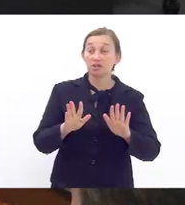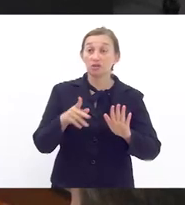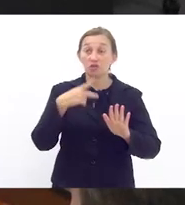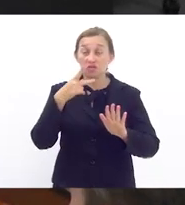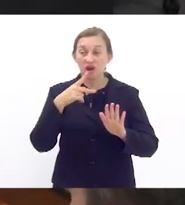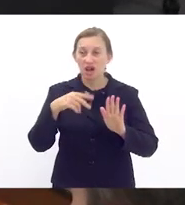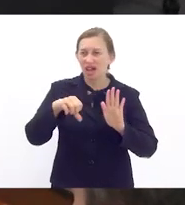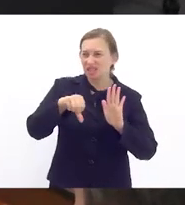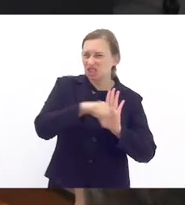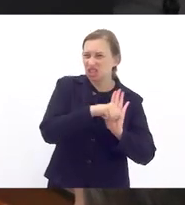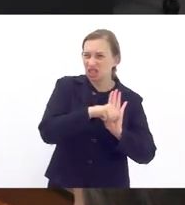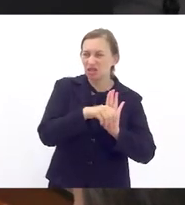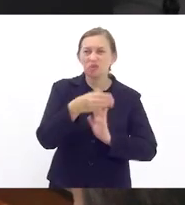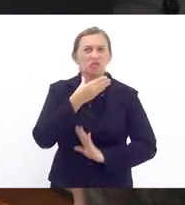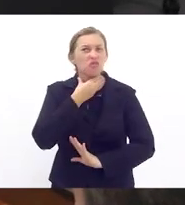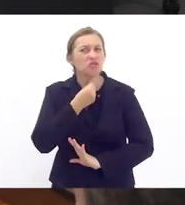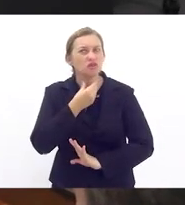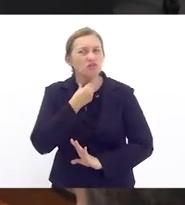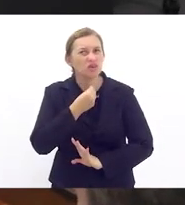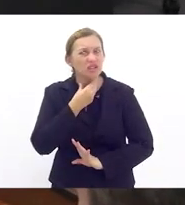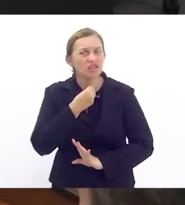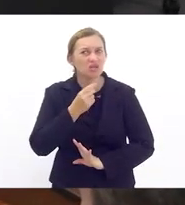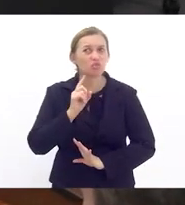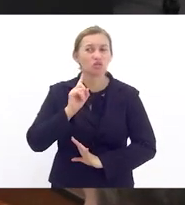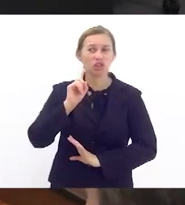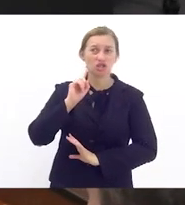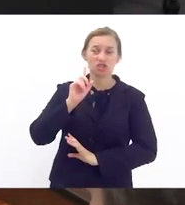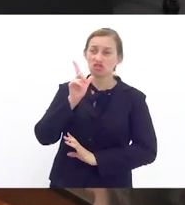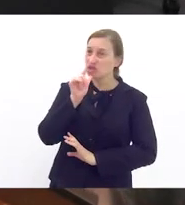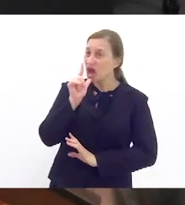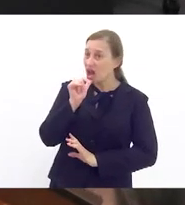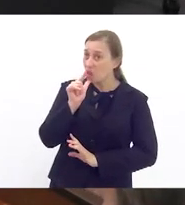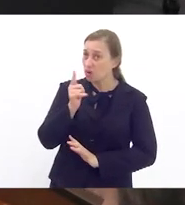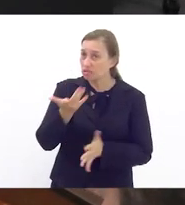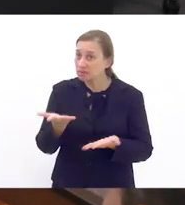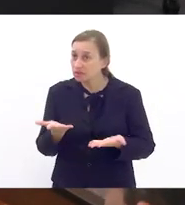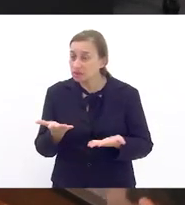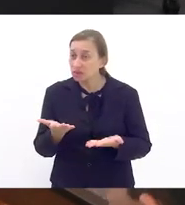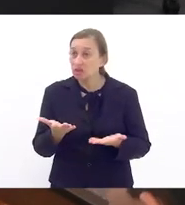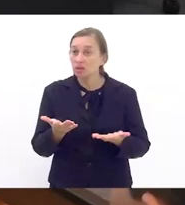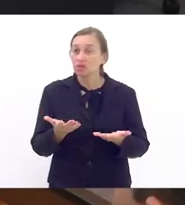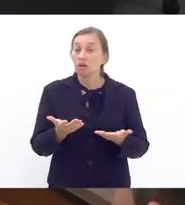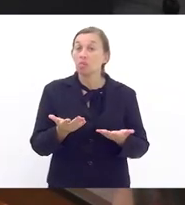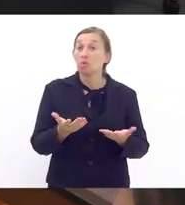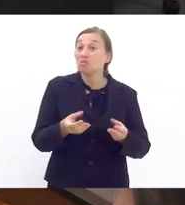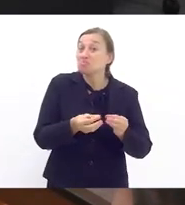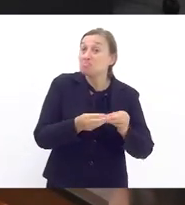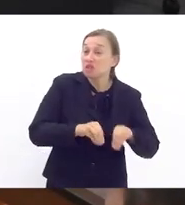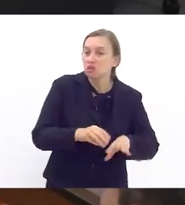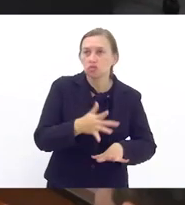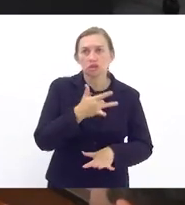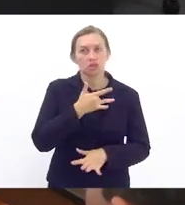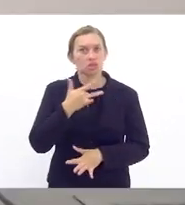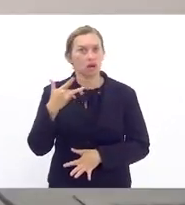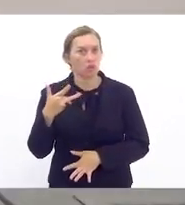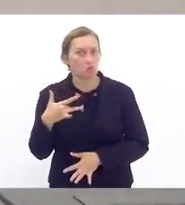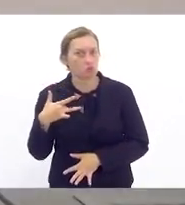de falsificação e alteração de água, onde pode causar danos à